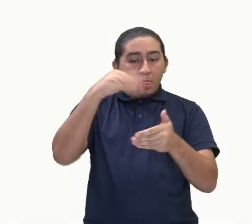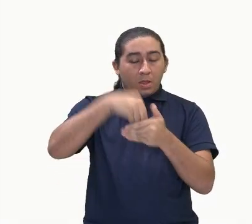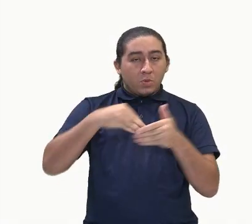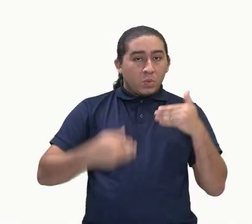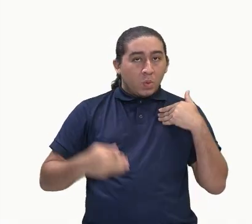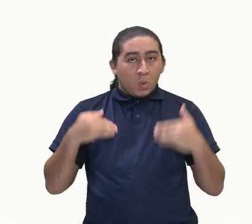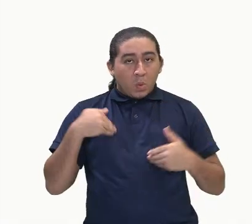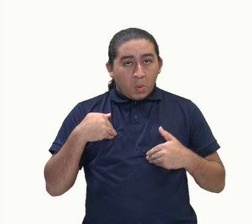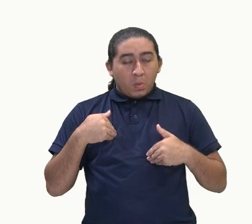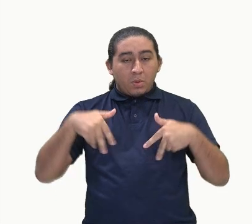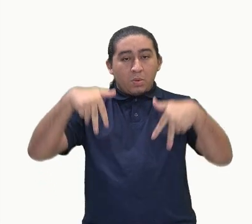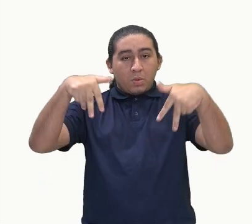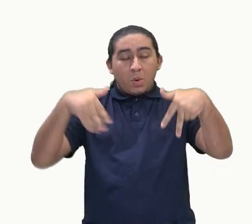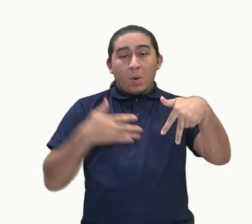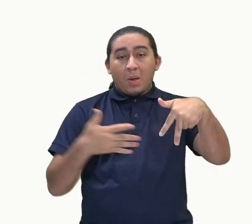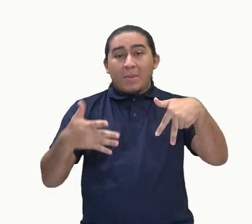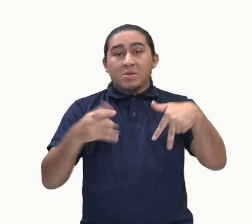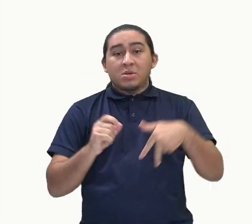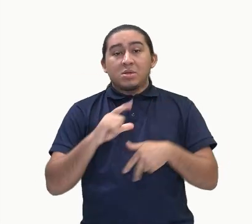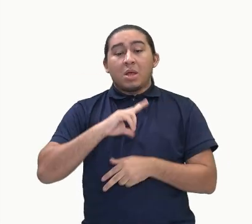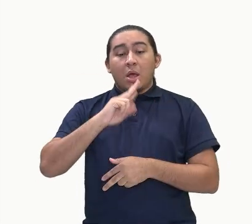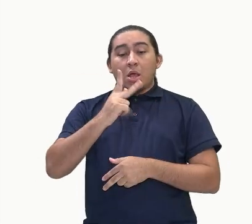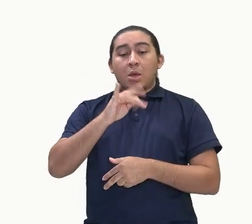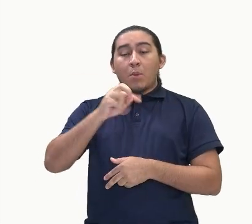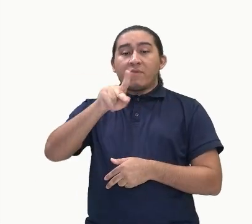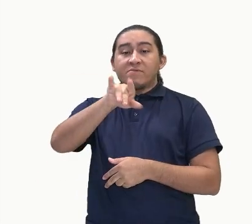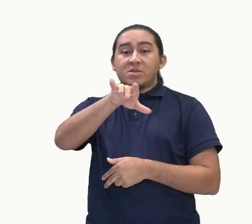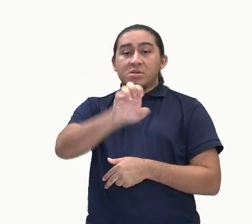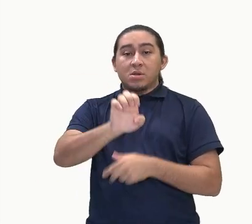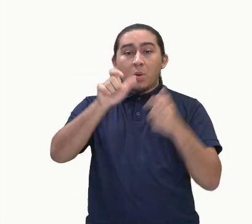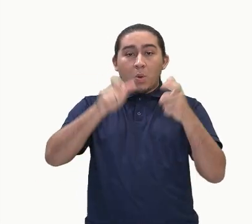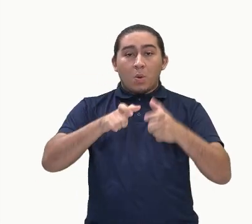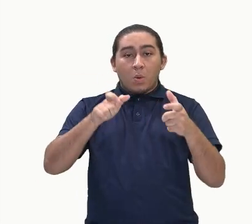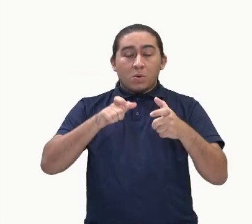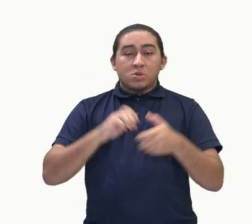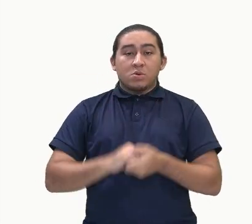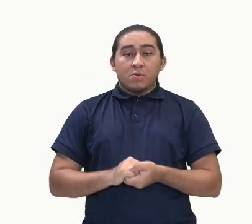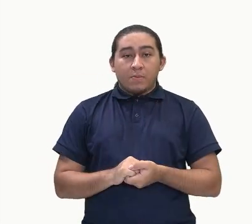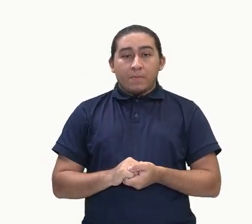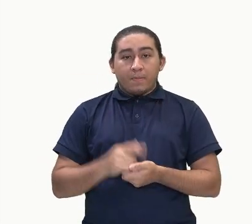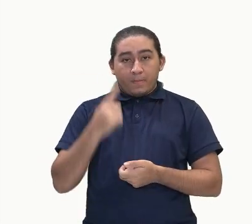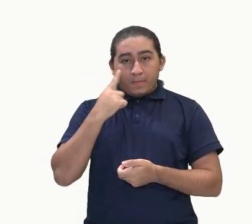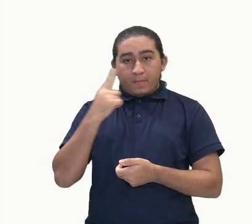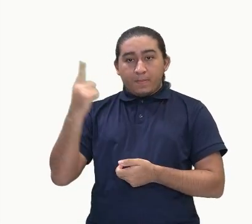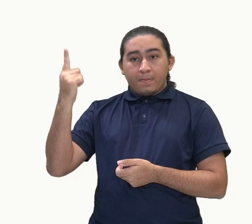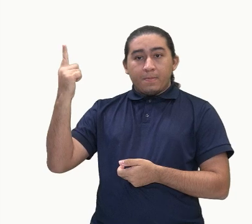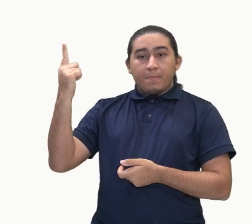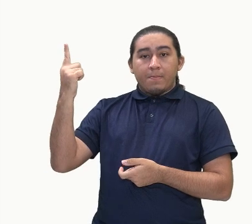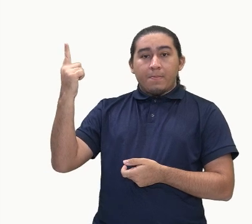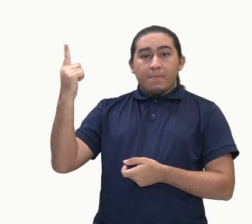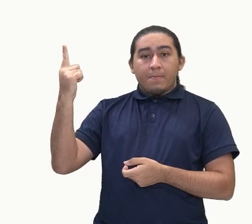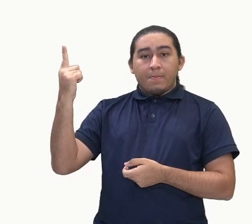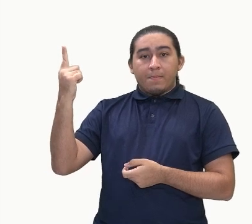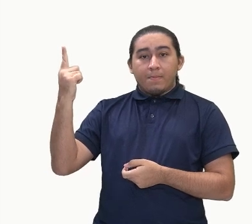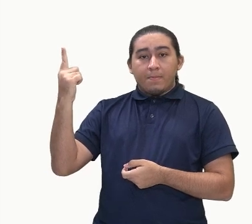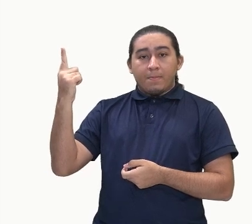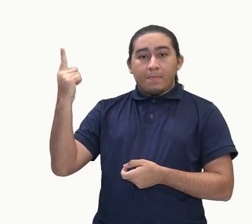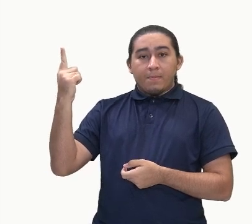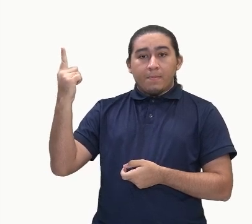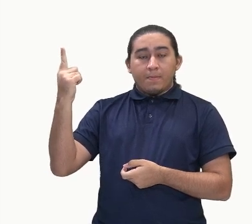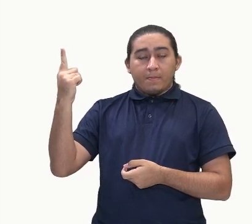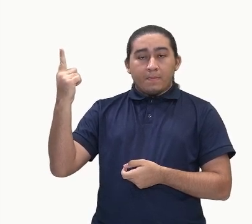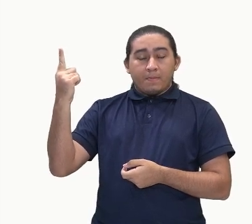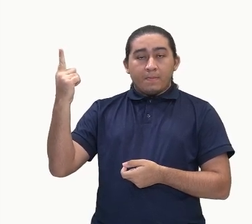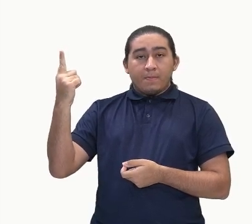E aí a gente começa pela hipófise, né, que está localizada aí nessa região da nossa cabeça, nessa região aqui a